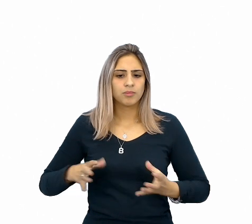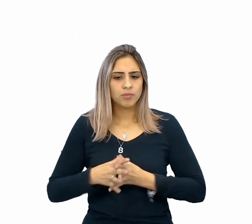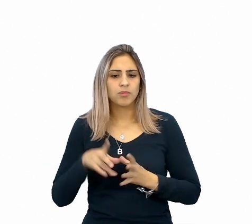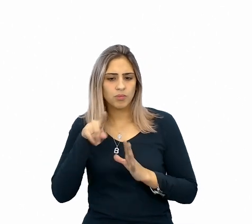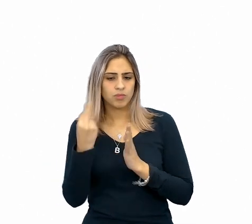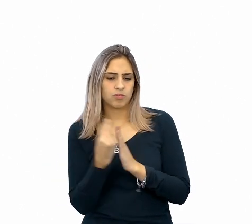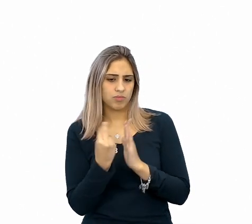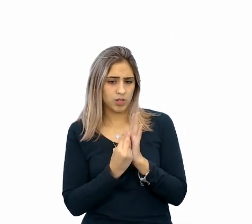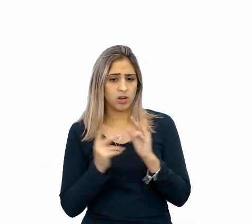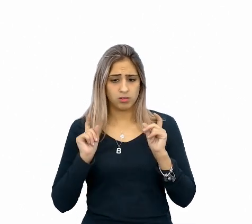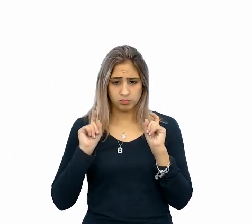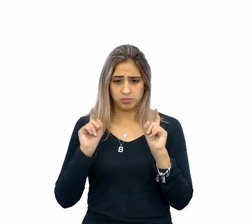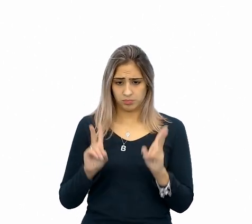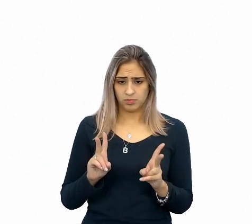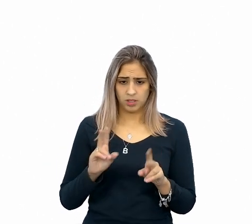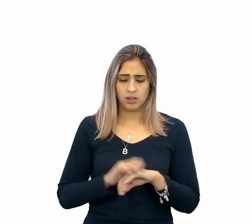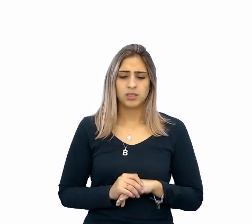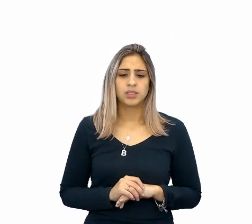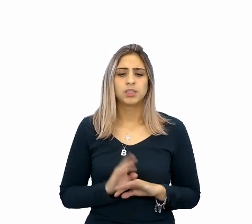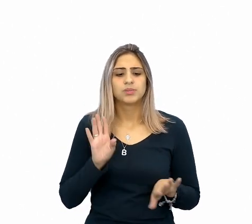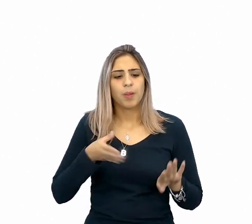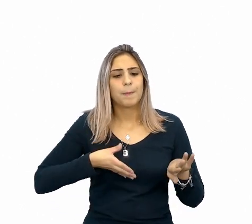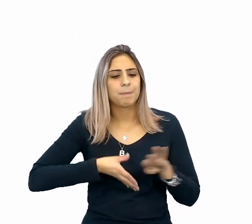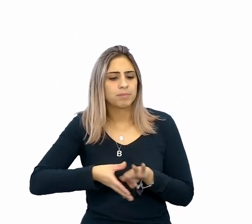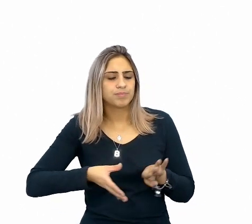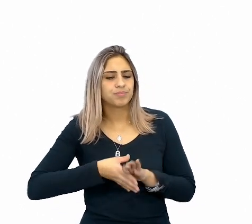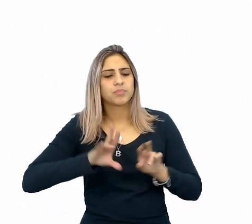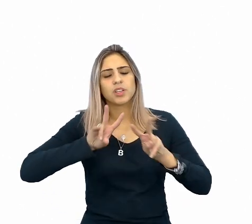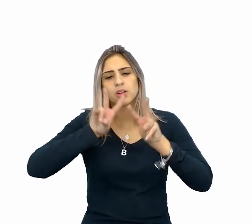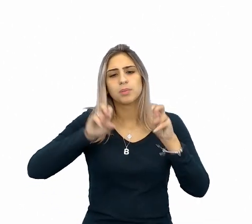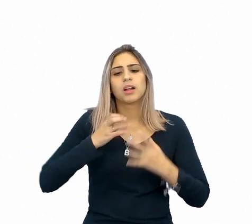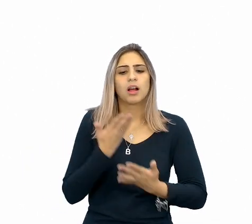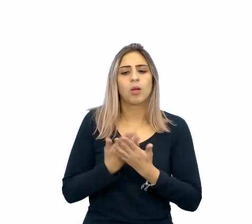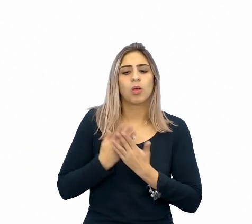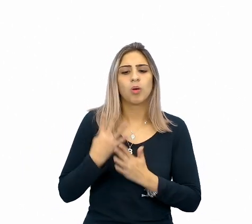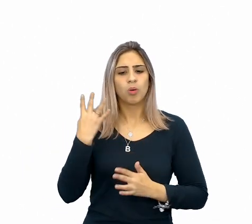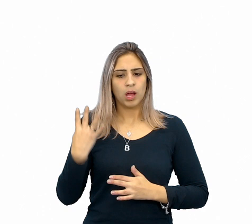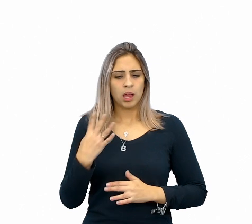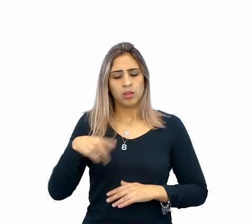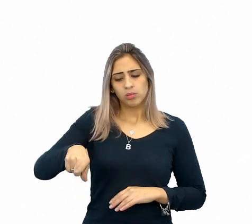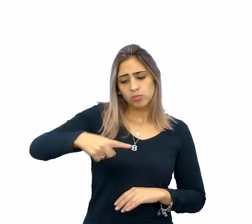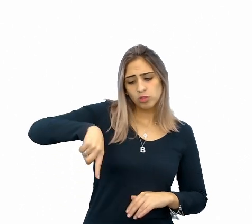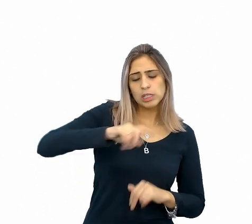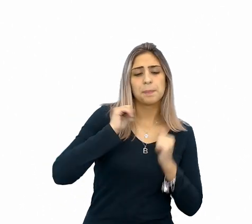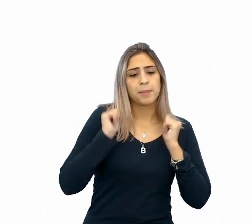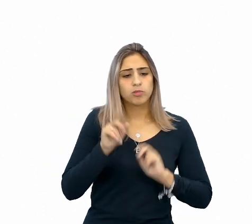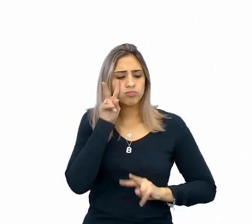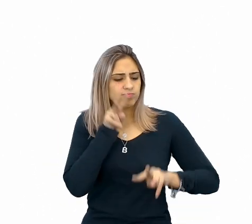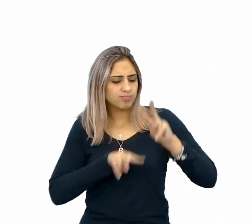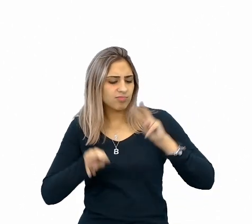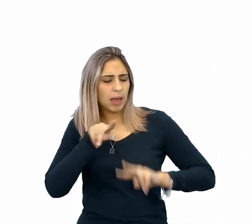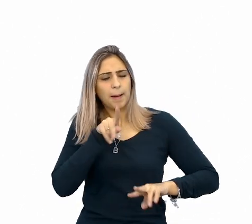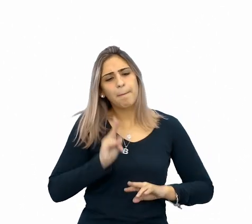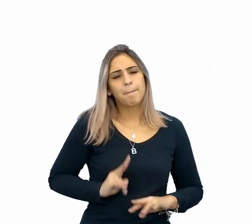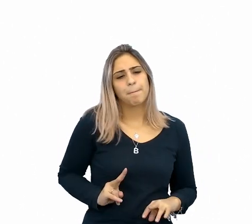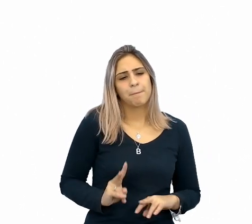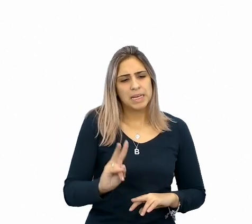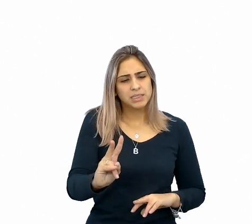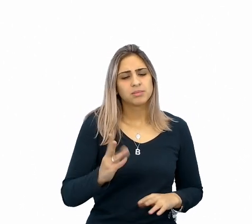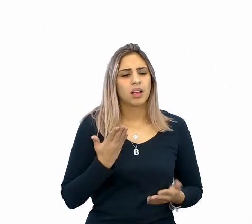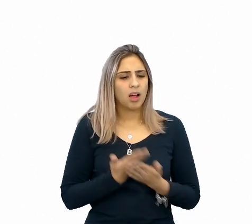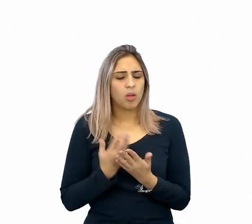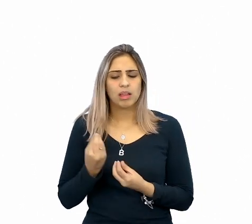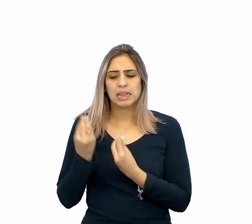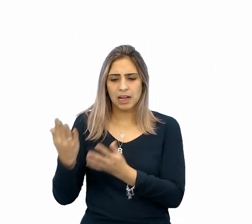nesse registro, ok? Já as orientações sobre a aula 4, vocês podem observar que são as mesmas dadas